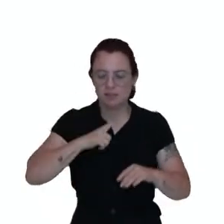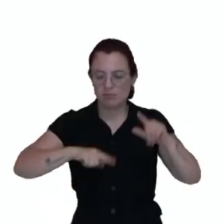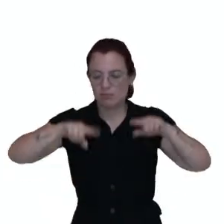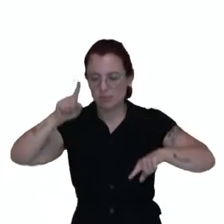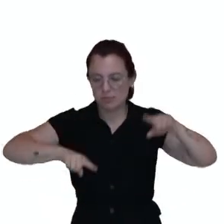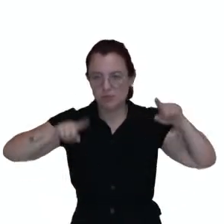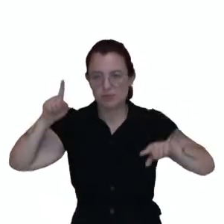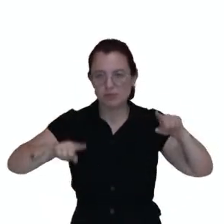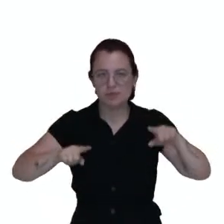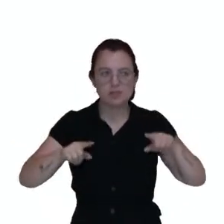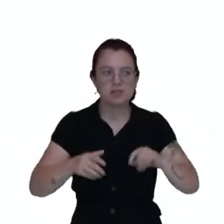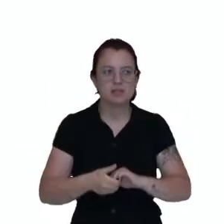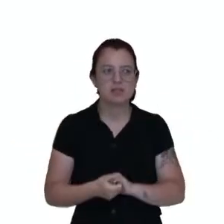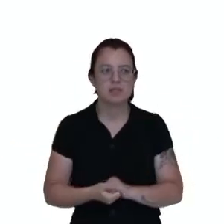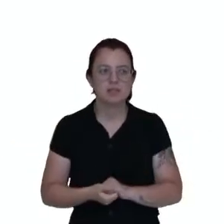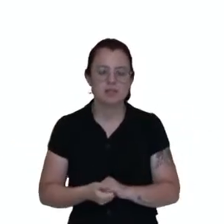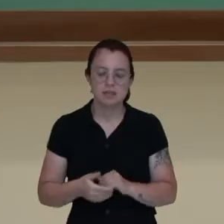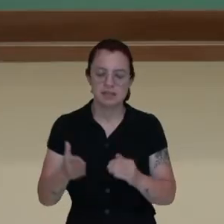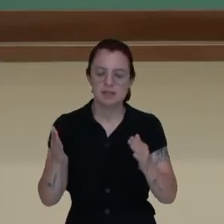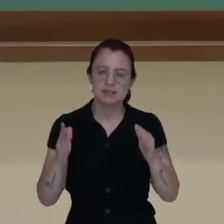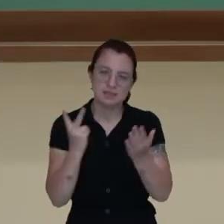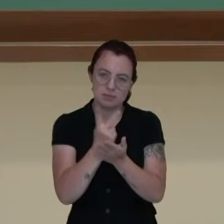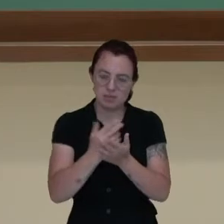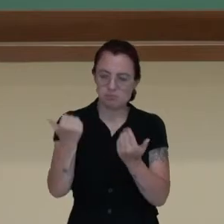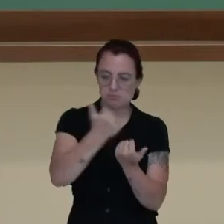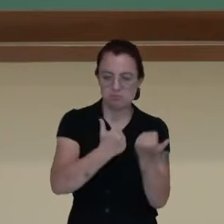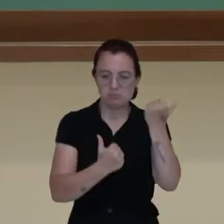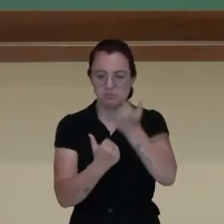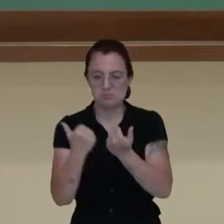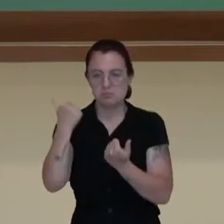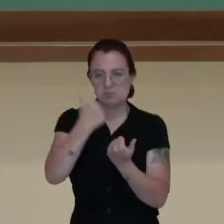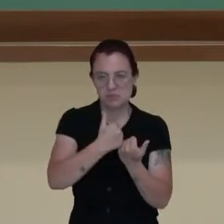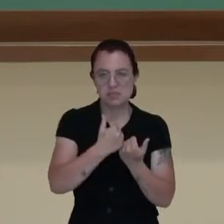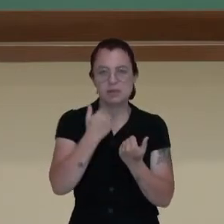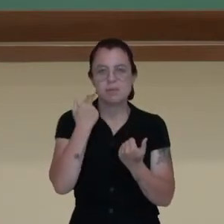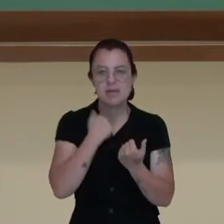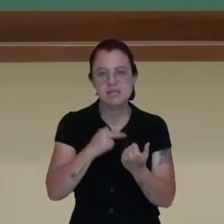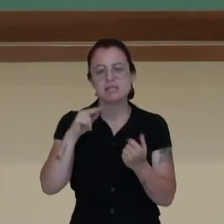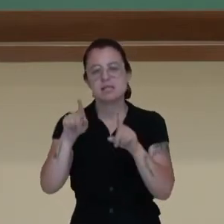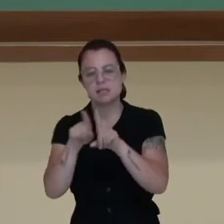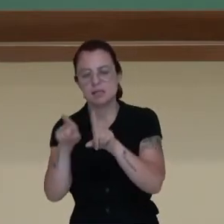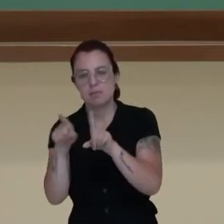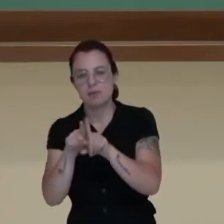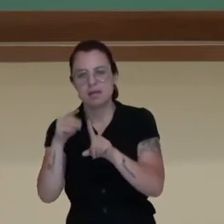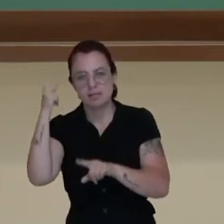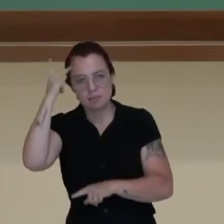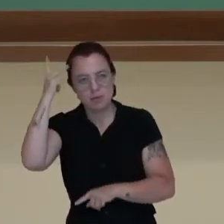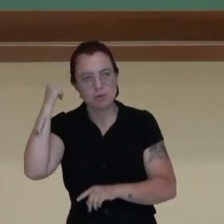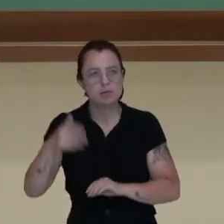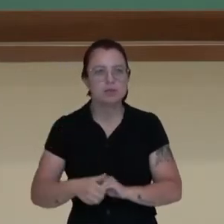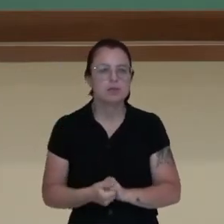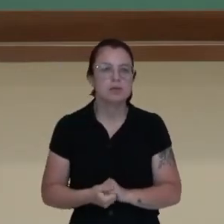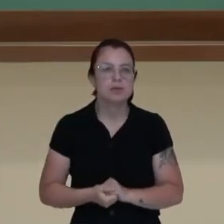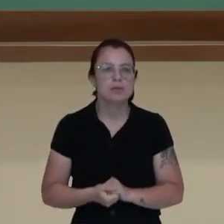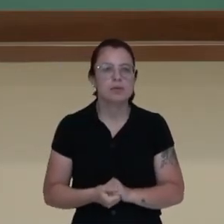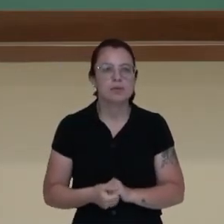oscilava, ora é Minas Gerais que está no poder, ora é São Paulo que vai ser indicado a estar no poder, o governador de Minas